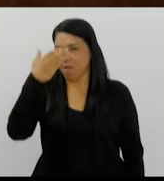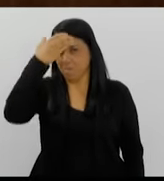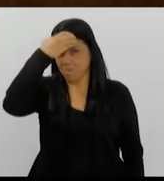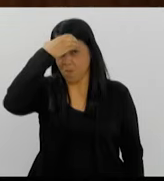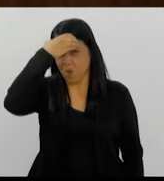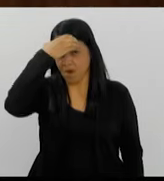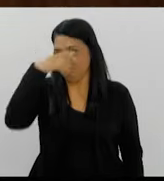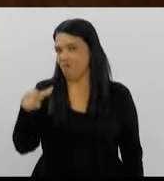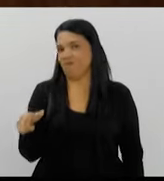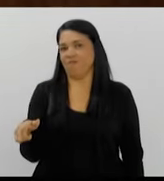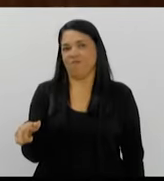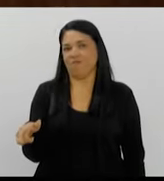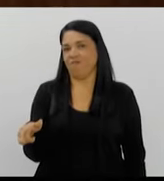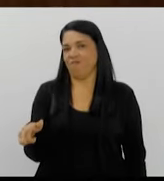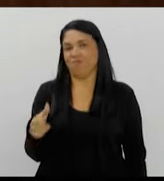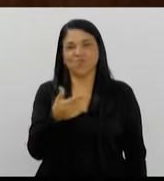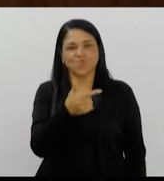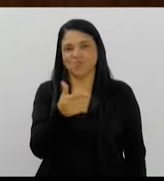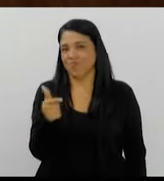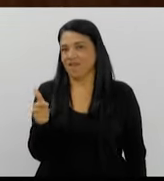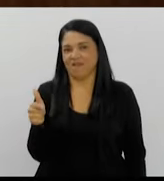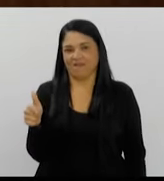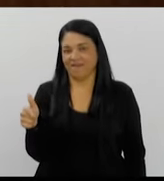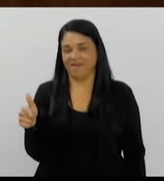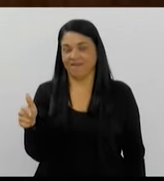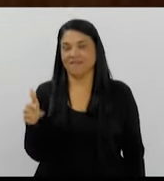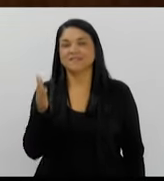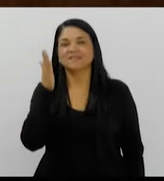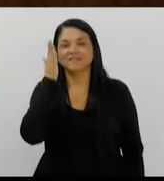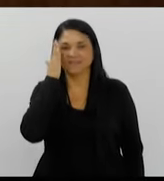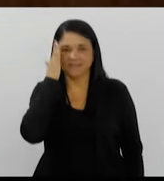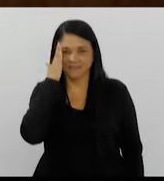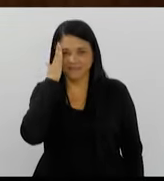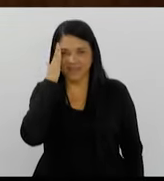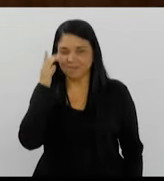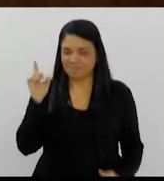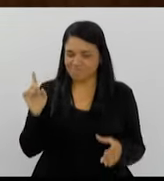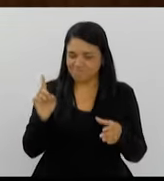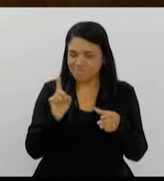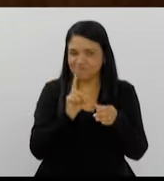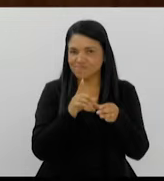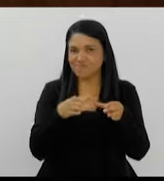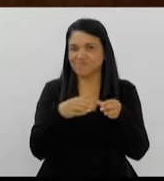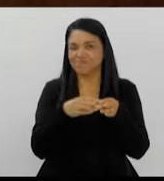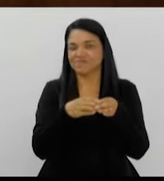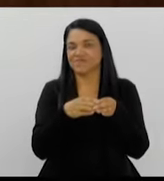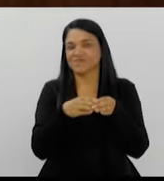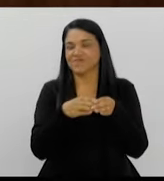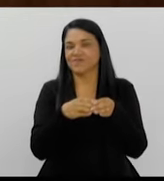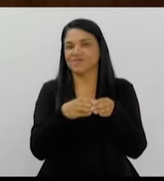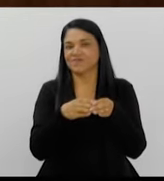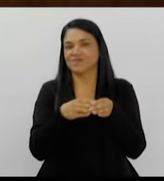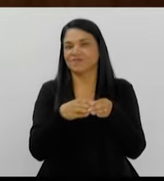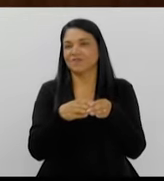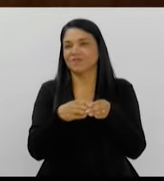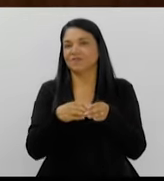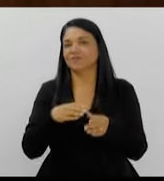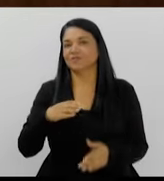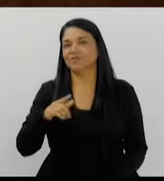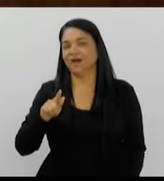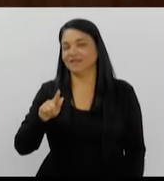nós sabemos que alguém que fez parte da Gangue dos guardanapos do Bonde dos dos